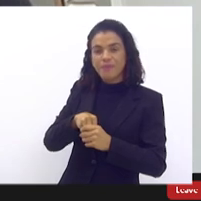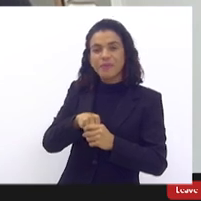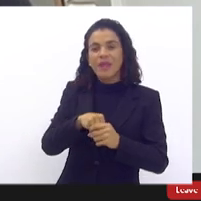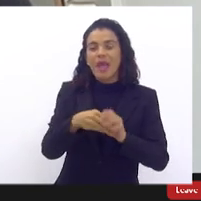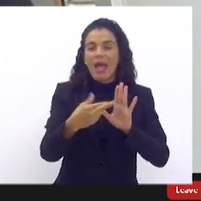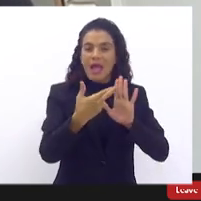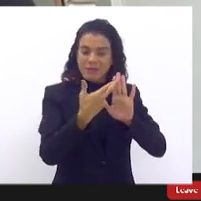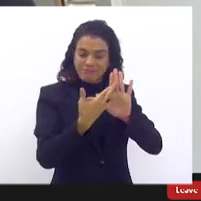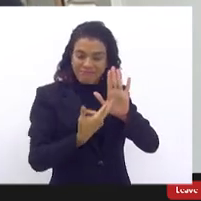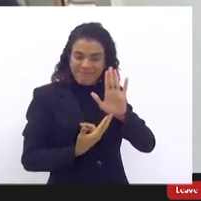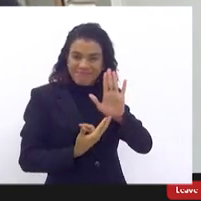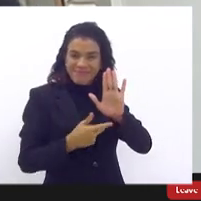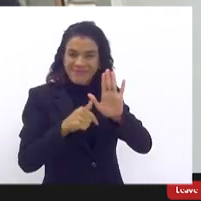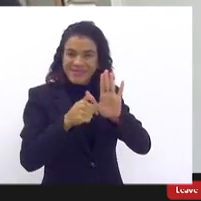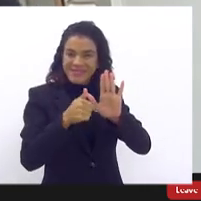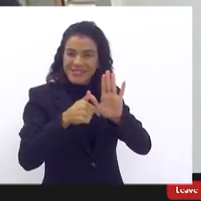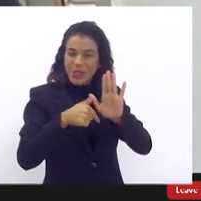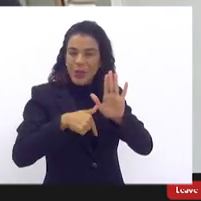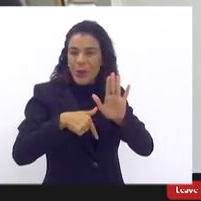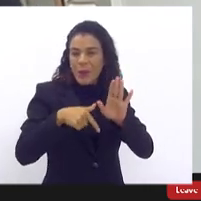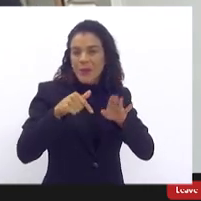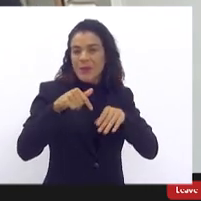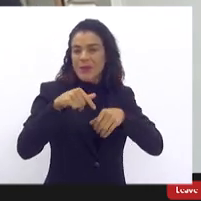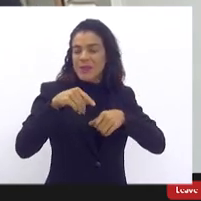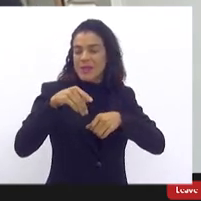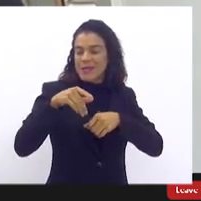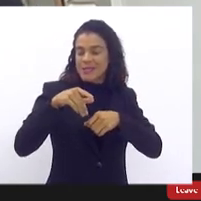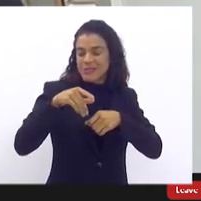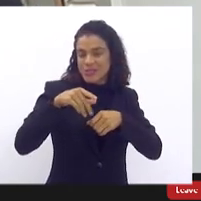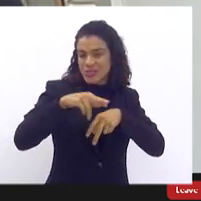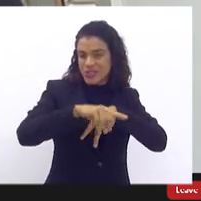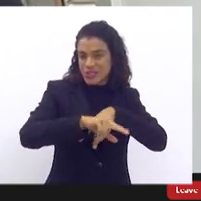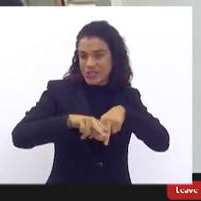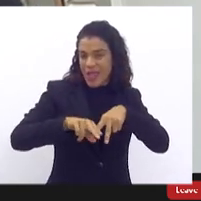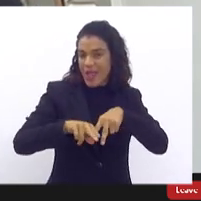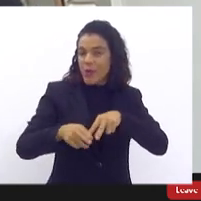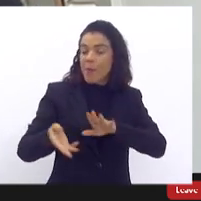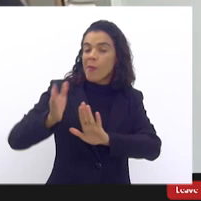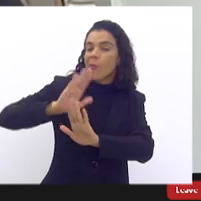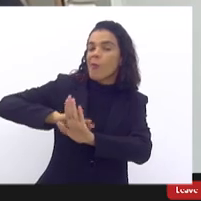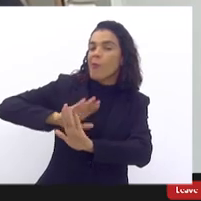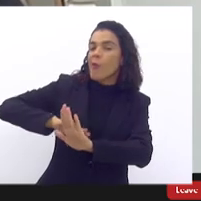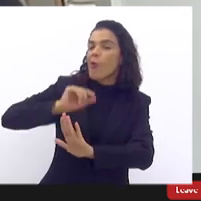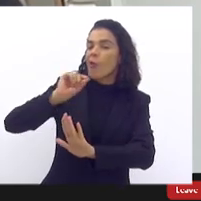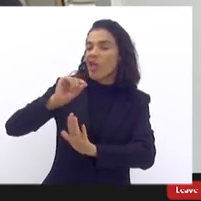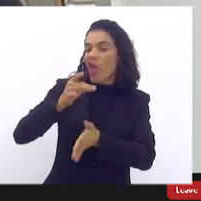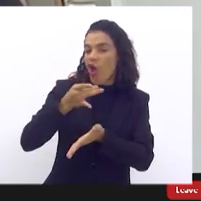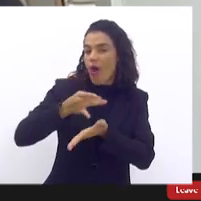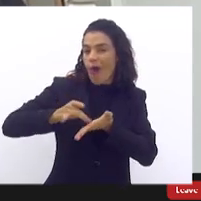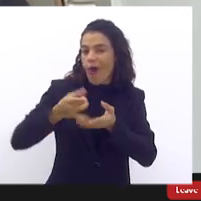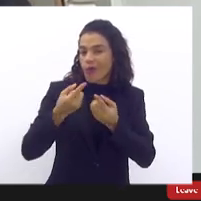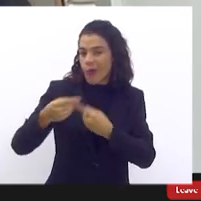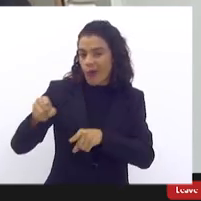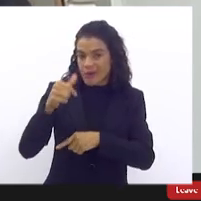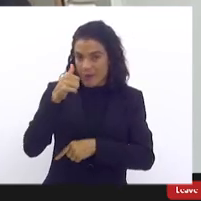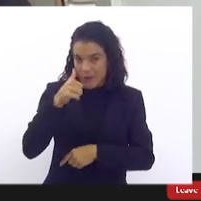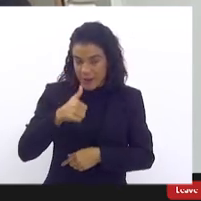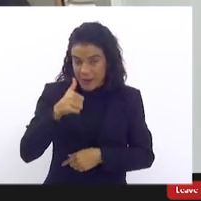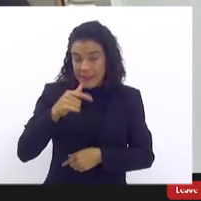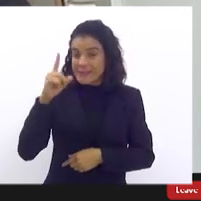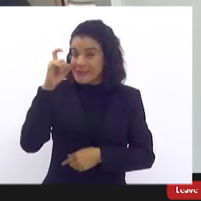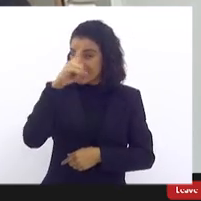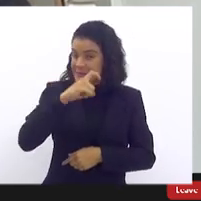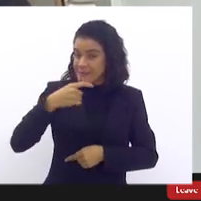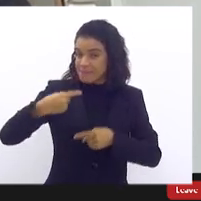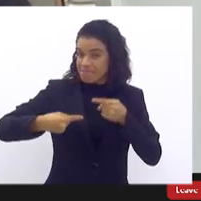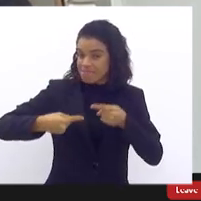de gênero que estão por trás da misoginia, dessas formas de violência, né, o quanto tem sido difícil debatê-las, porque